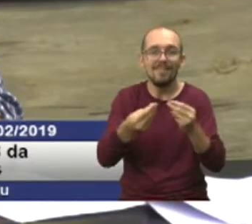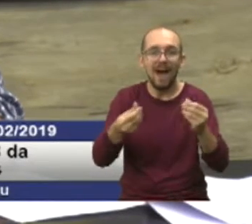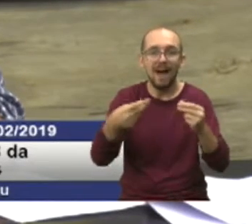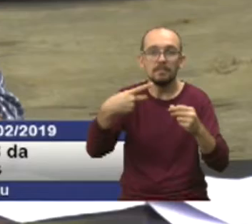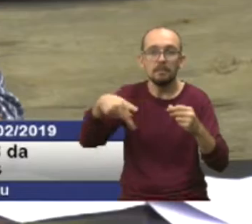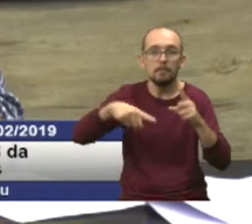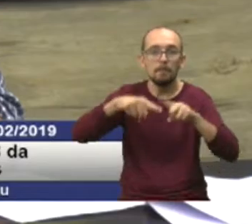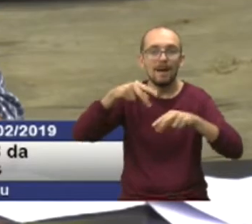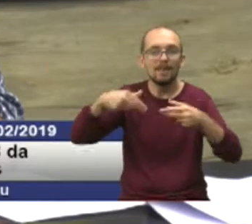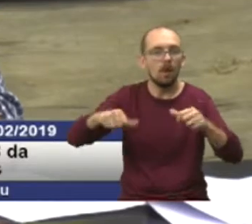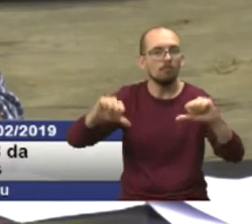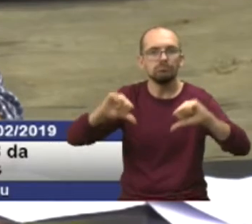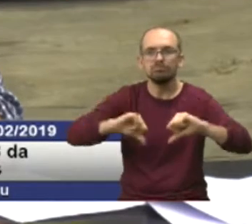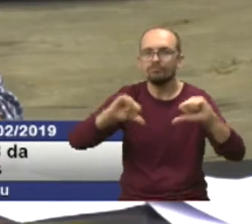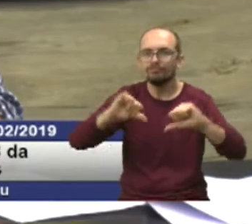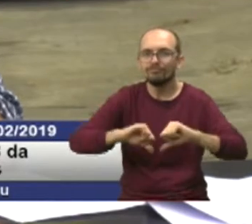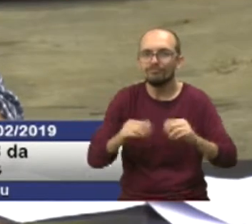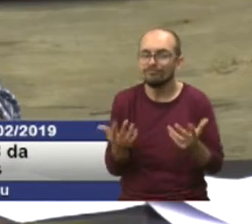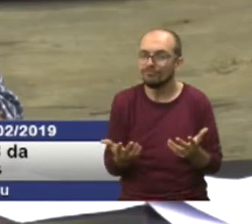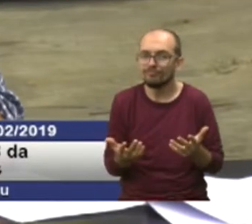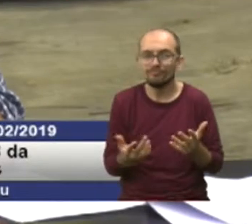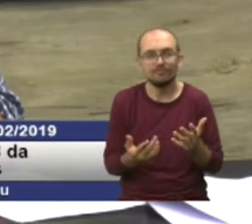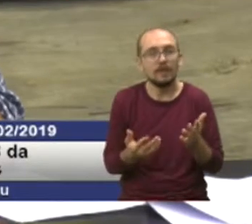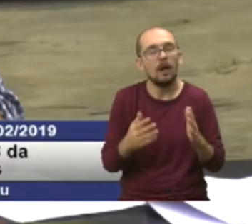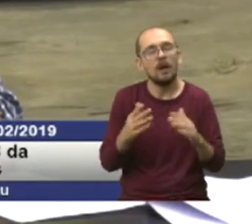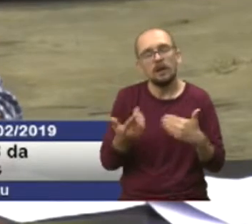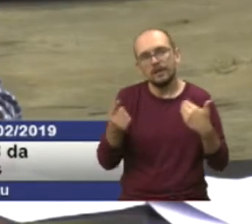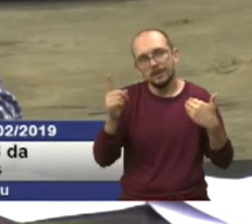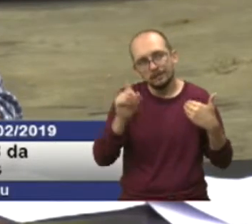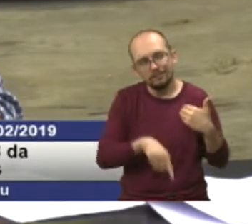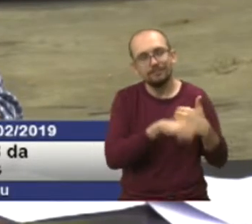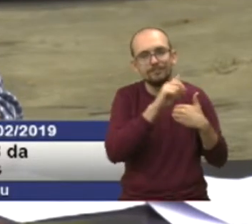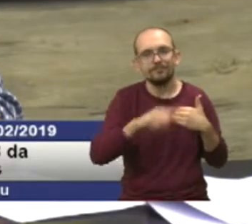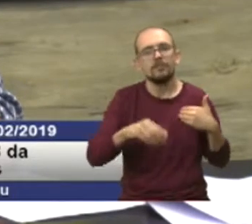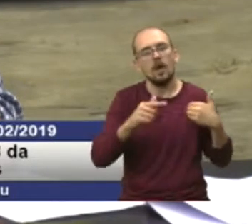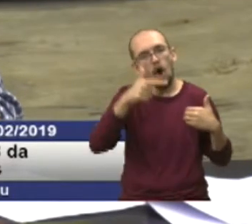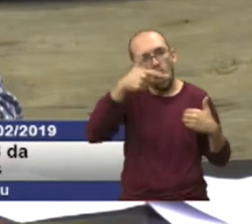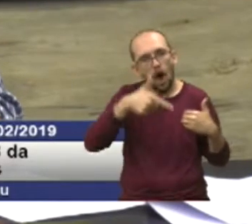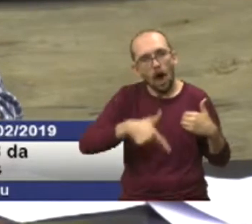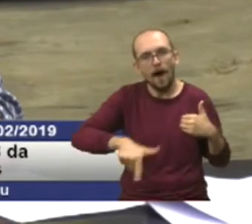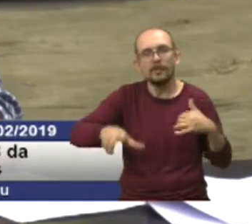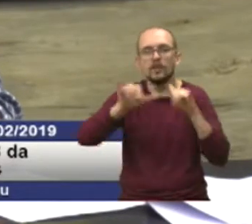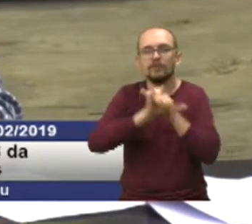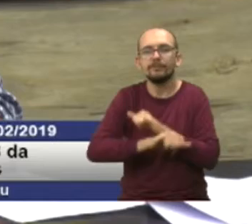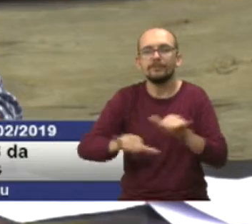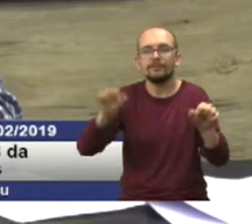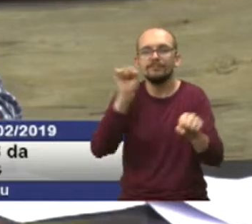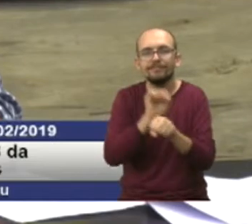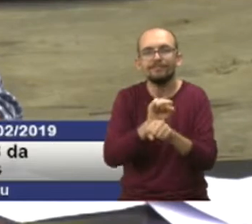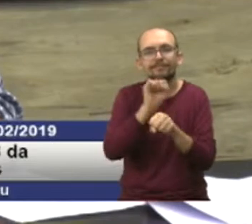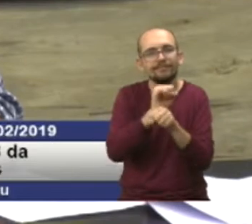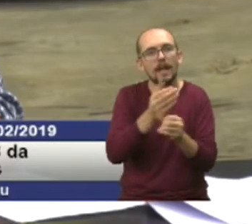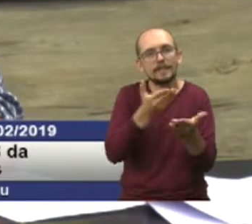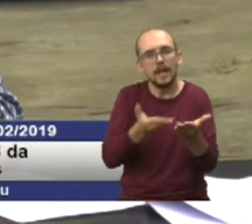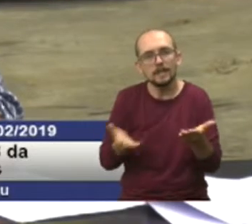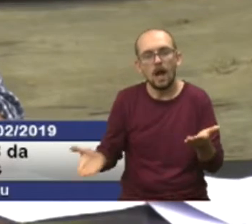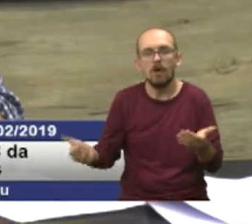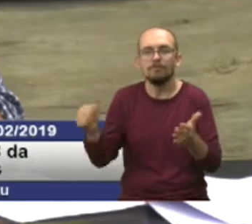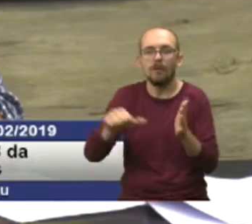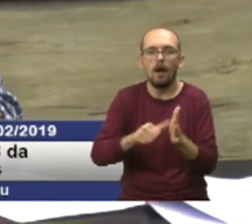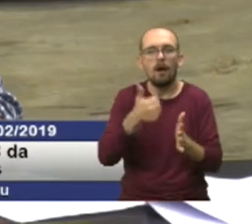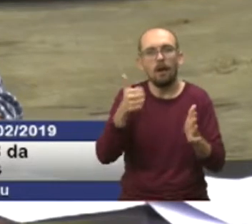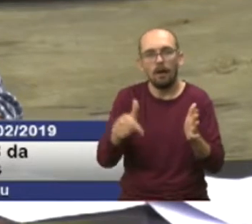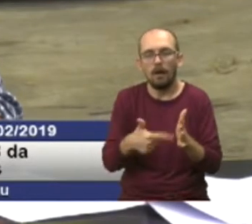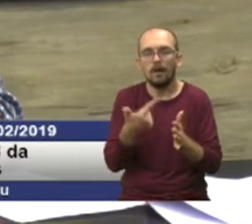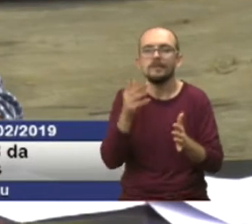apresentando. Então, é essa que dá esses hiatos aí de falta de mercadoria, de